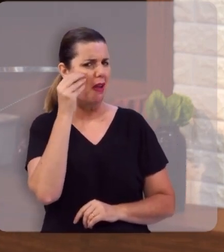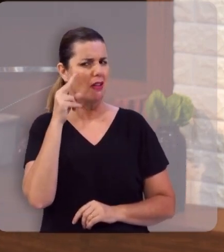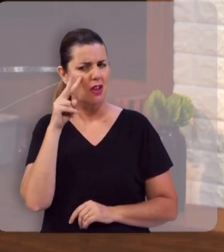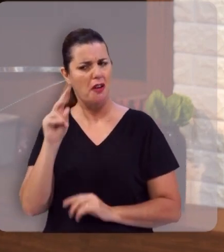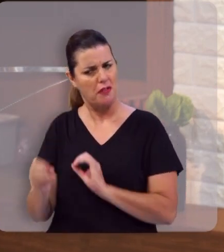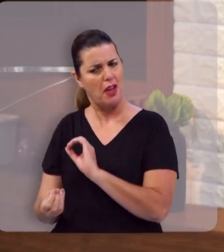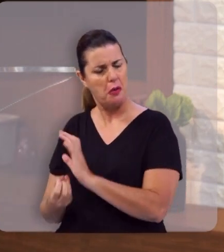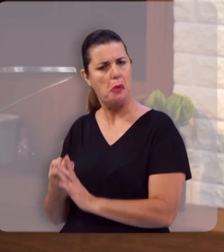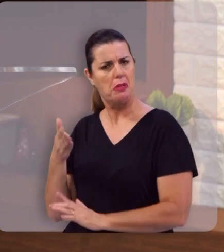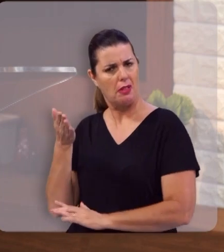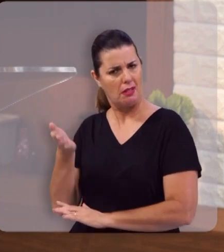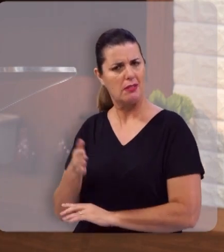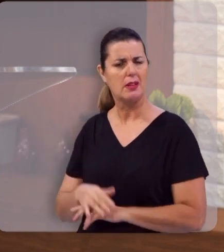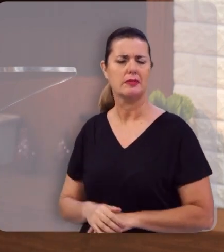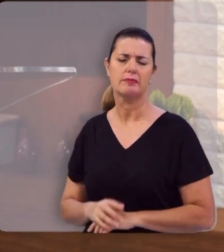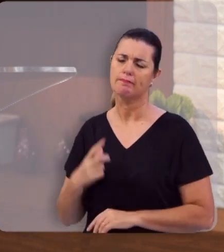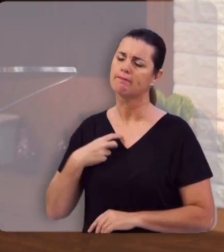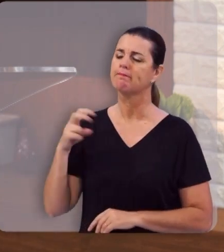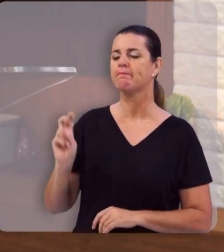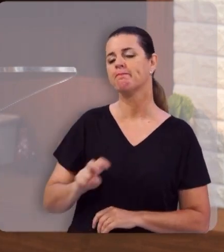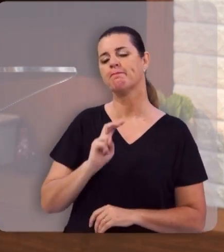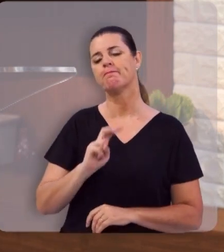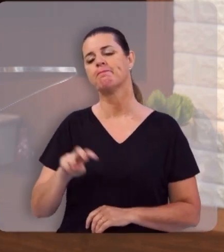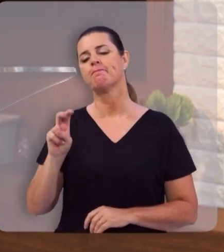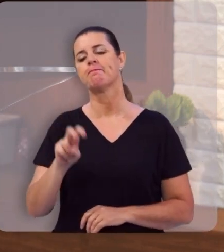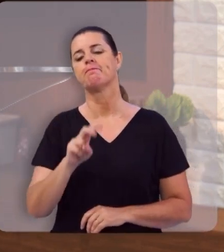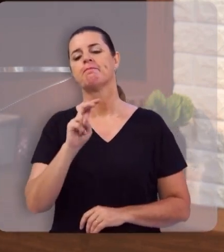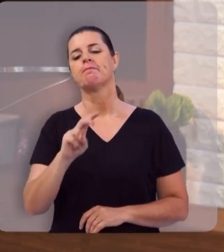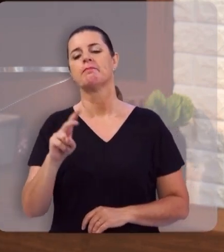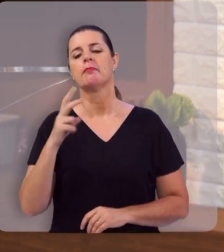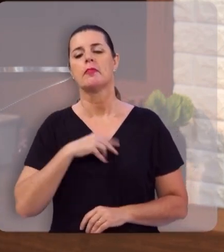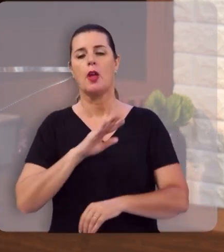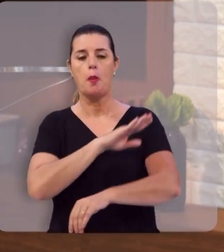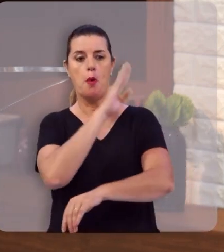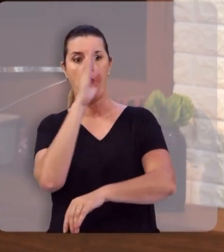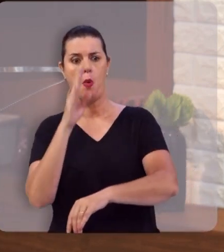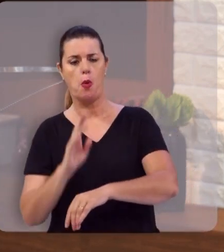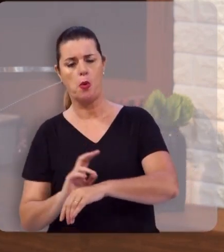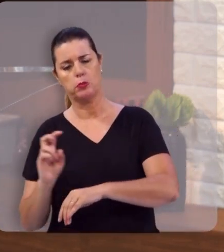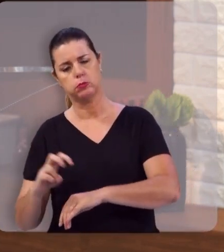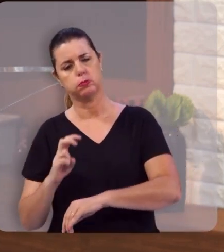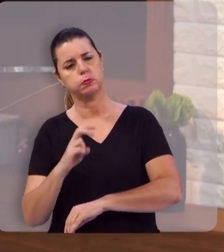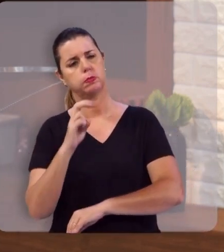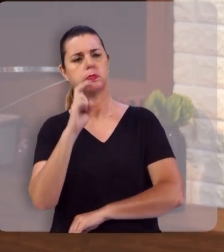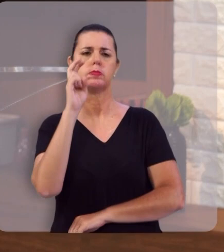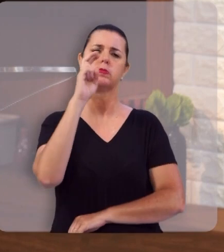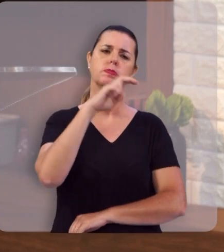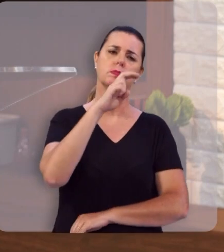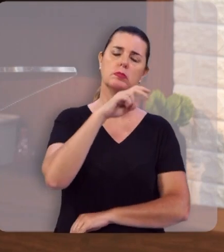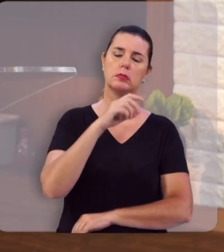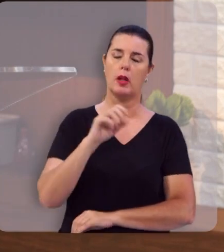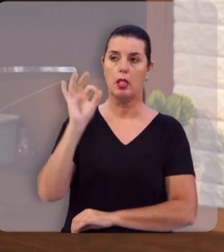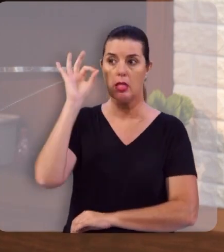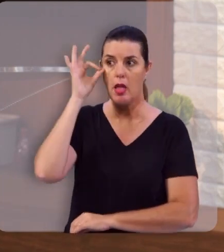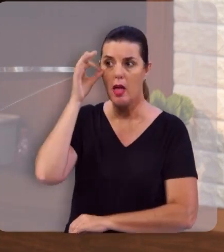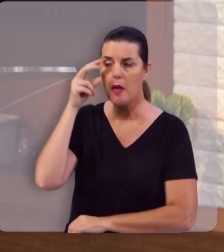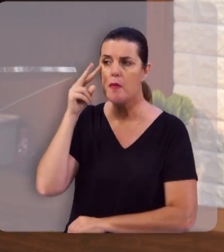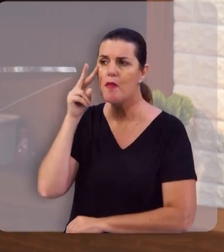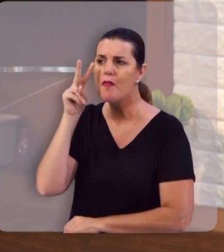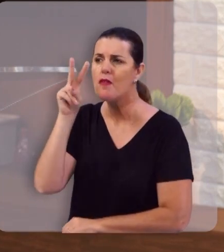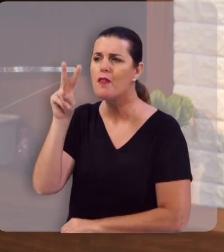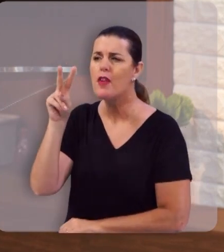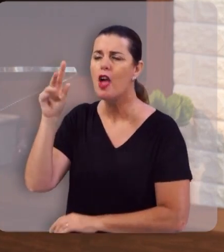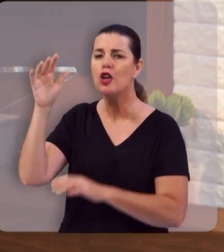vi esse fenômeno lá, e você está caminhando por aquelas montanhas escarpadas, e de repente você